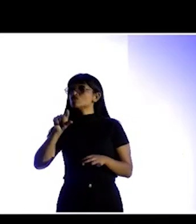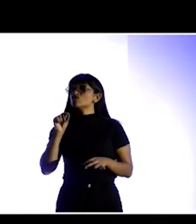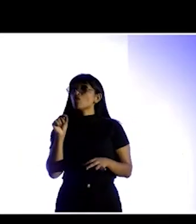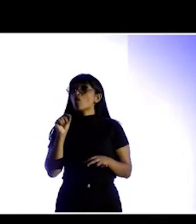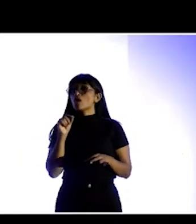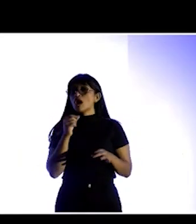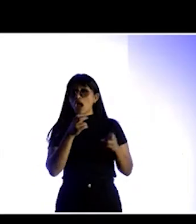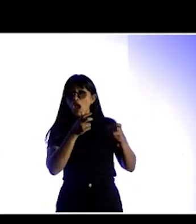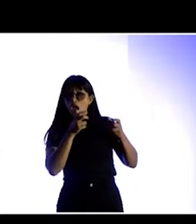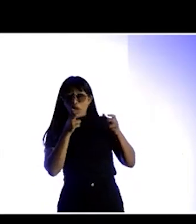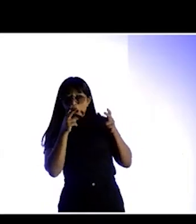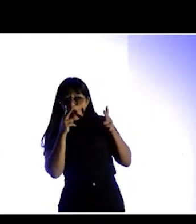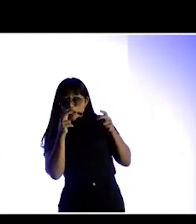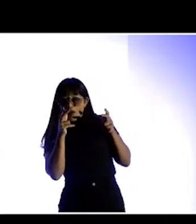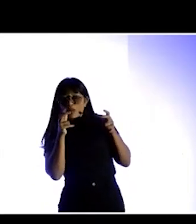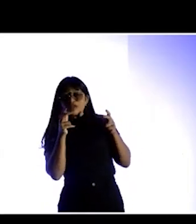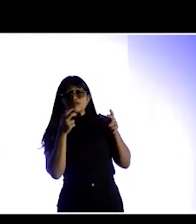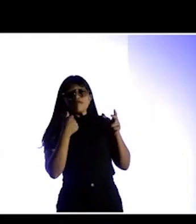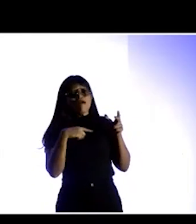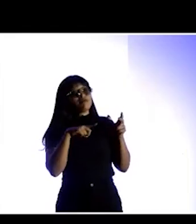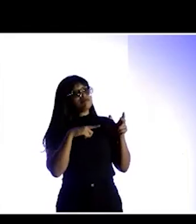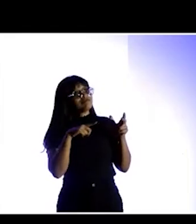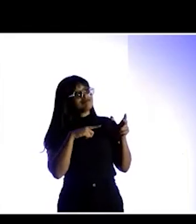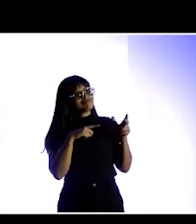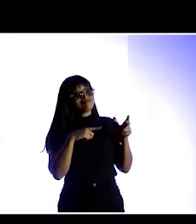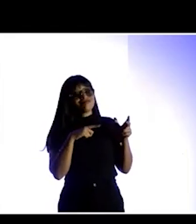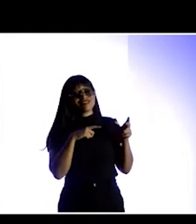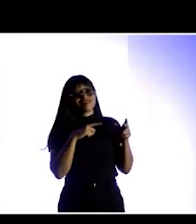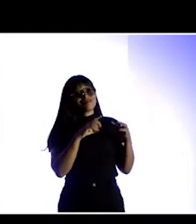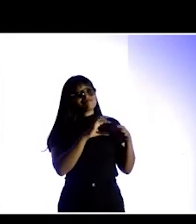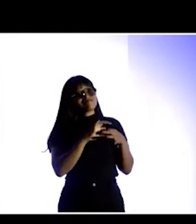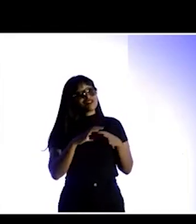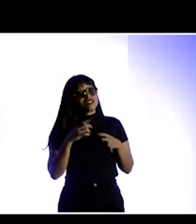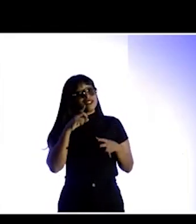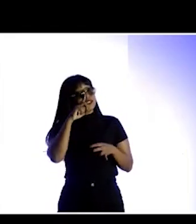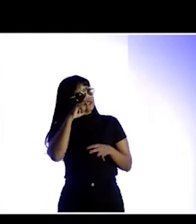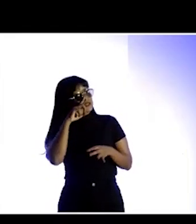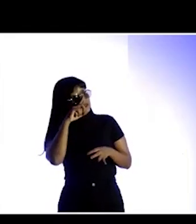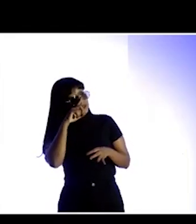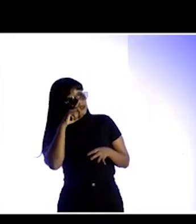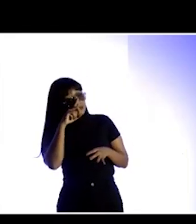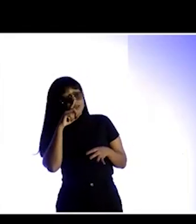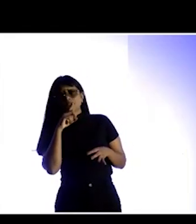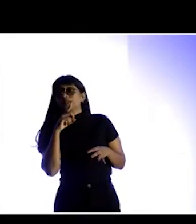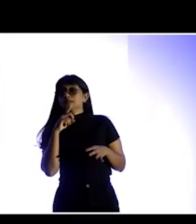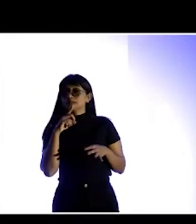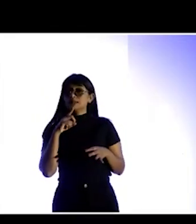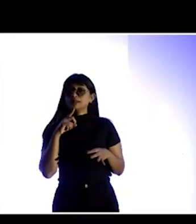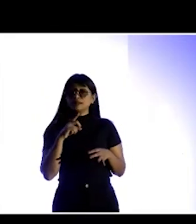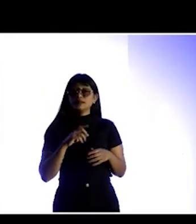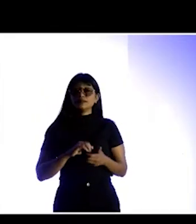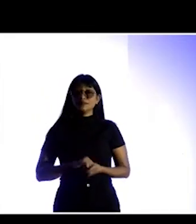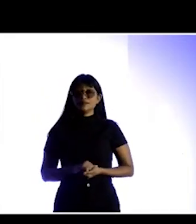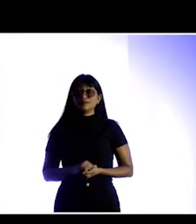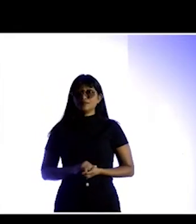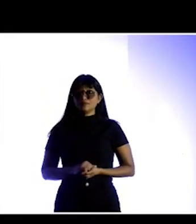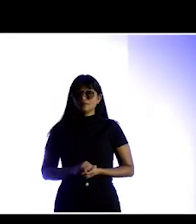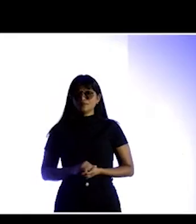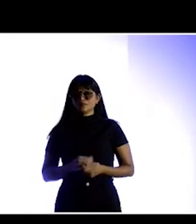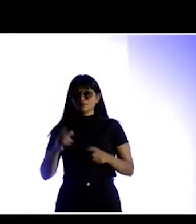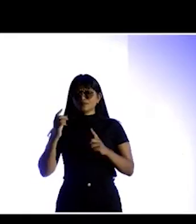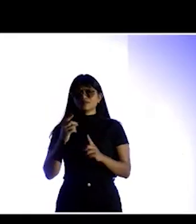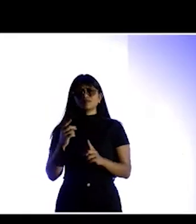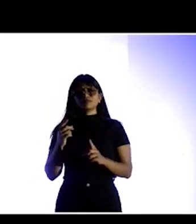situações bastante drásticas. Né? A gente identificou, a gente trabalha com diferentes horizontes temporais. Né, e